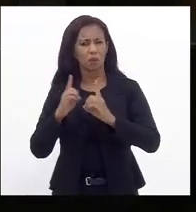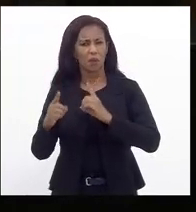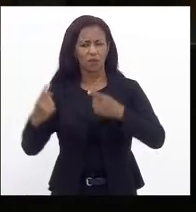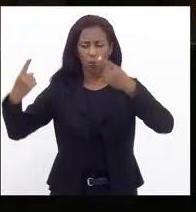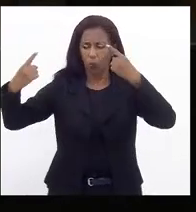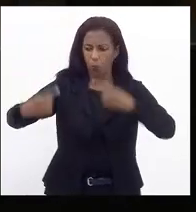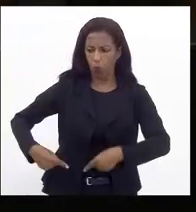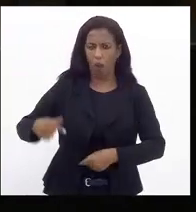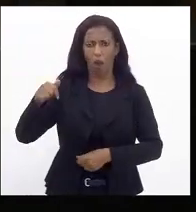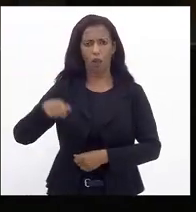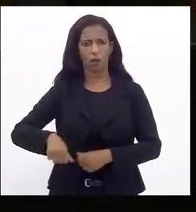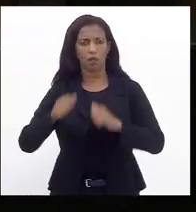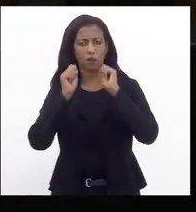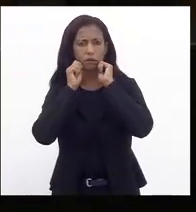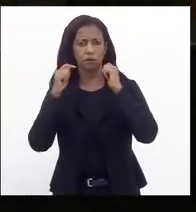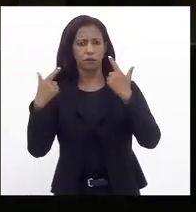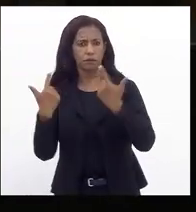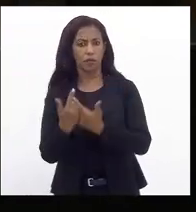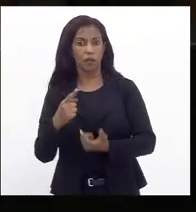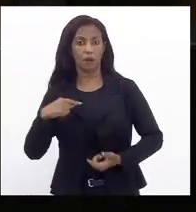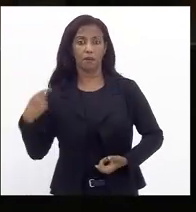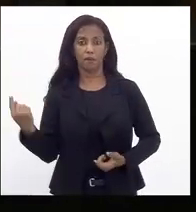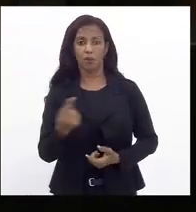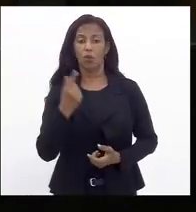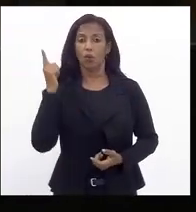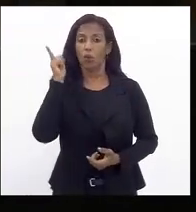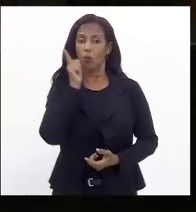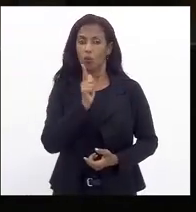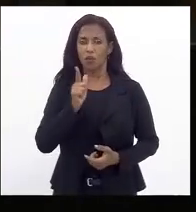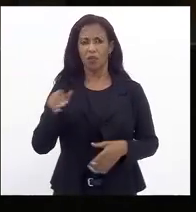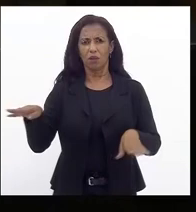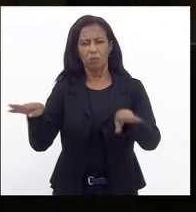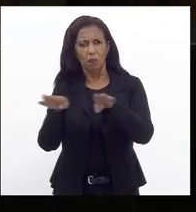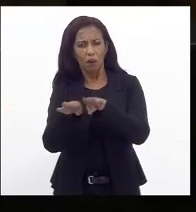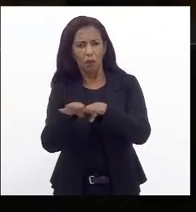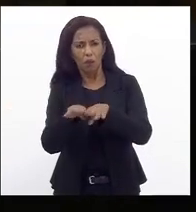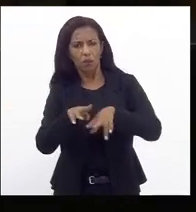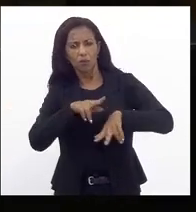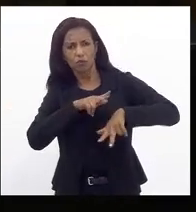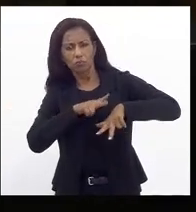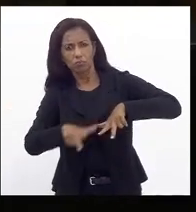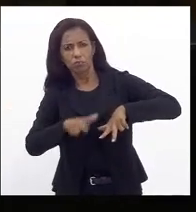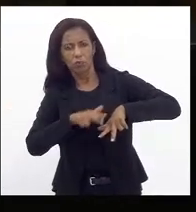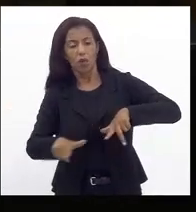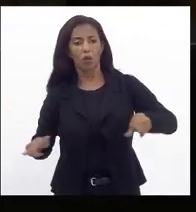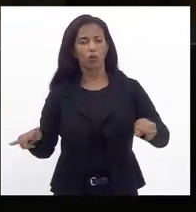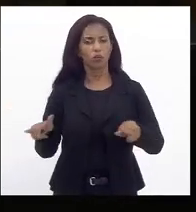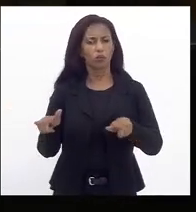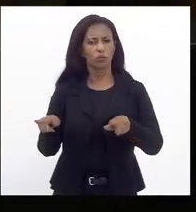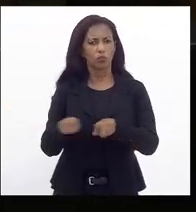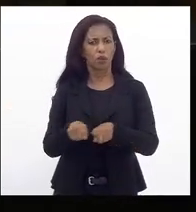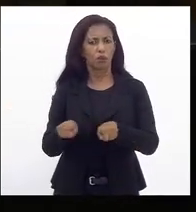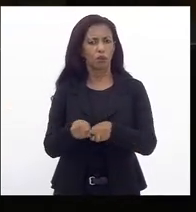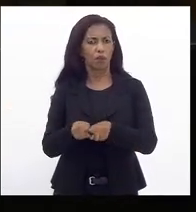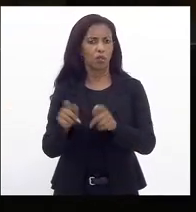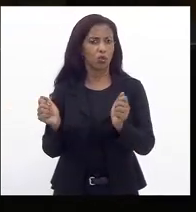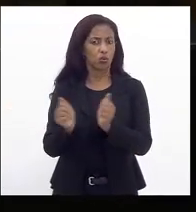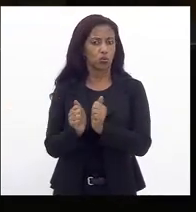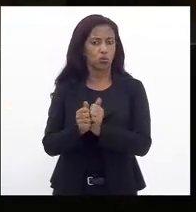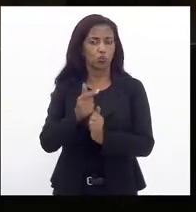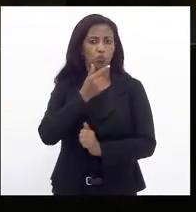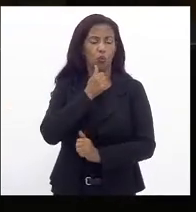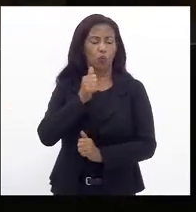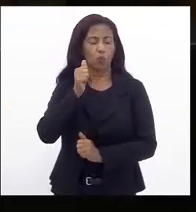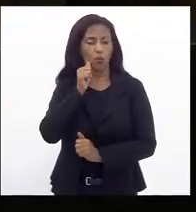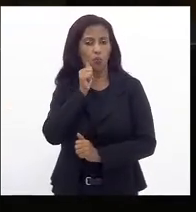travado aqui dentro dessa casa para gente conseguir um Equidade de gênero das servidoras públicas com relação e